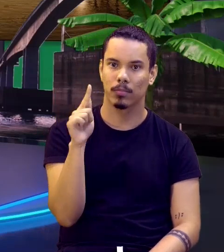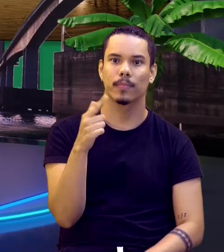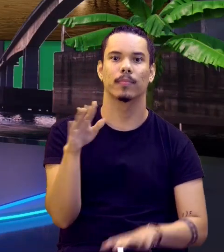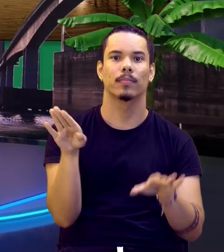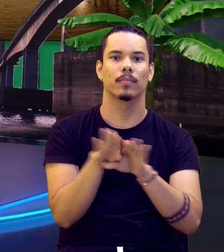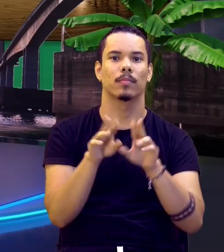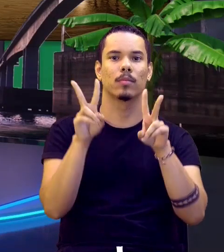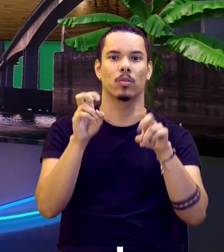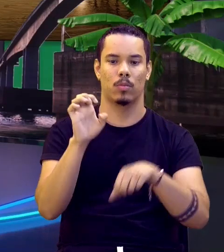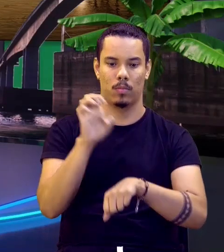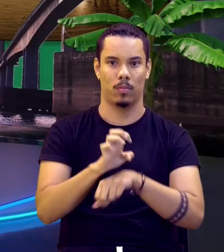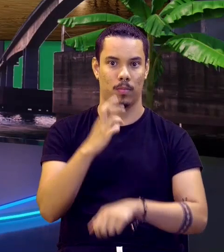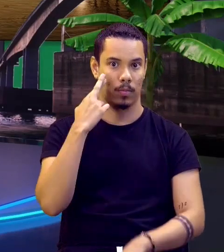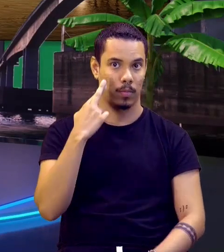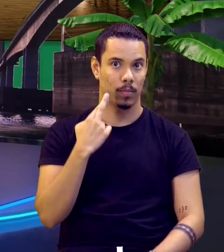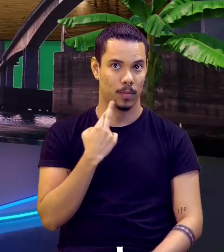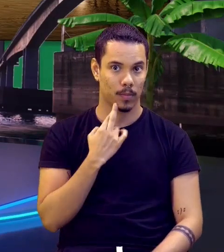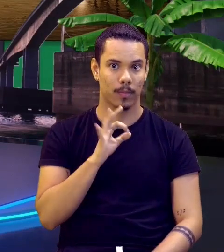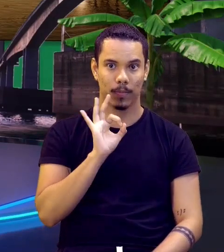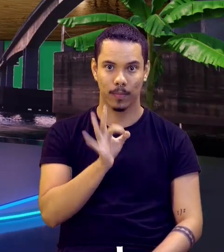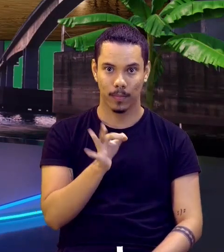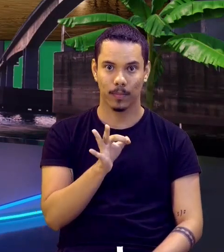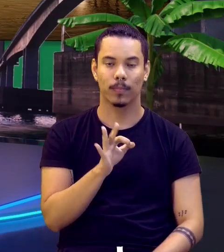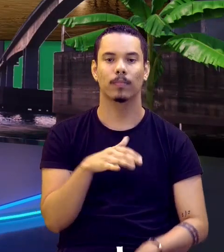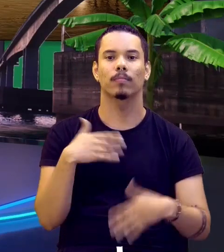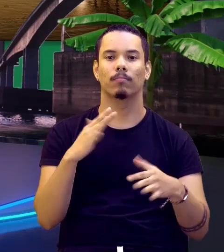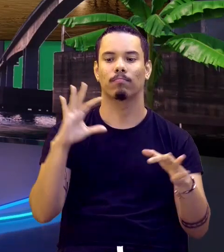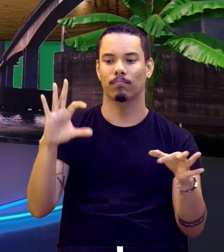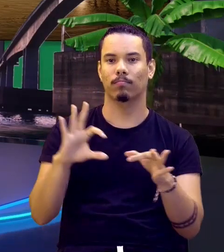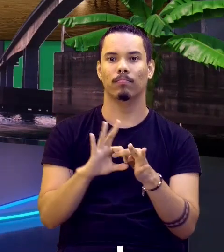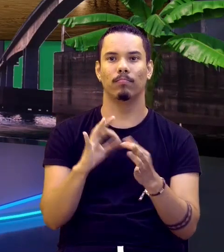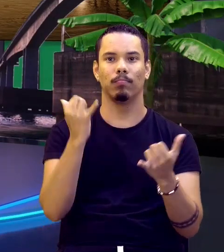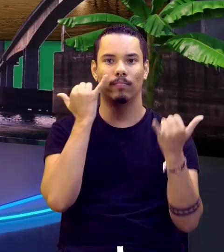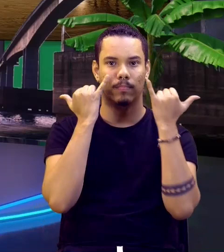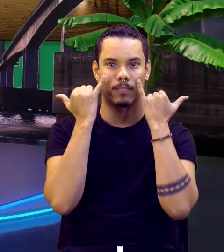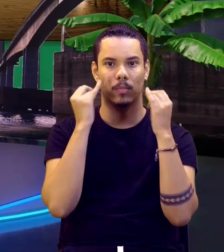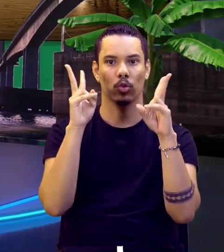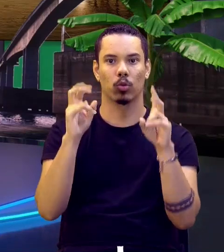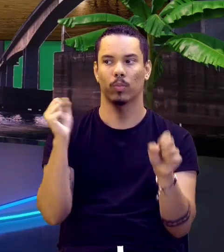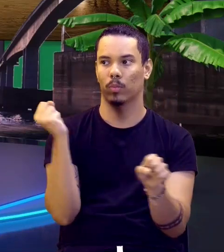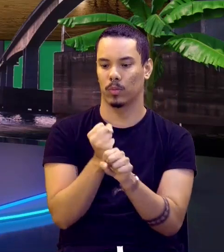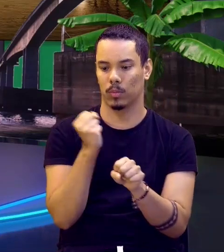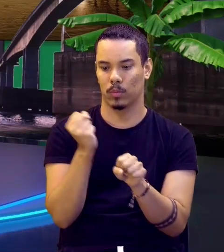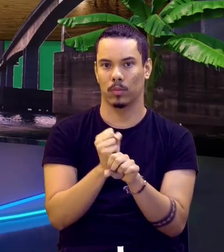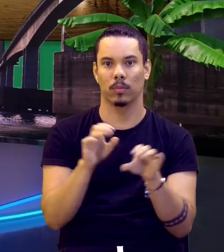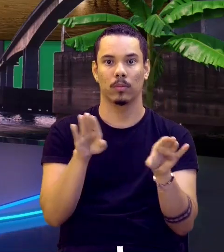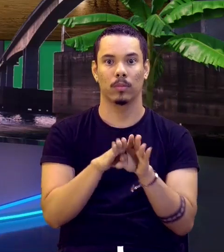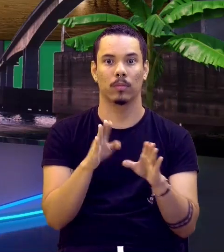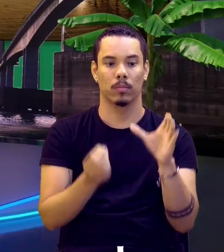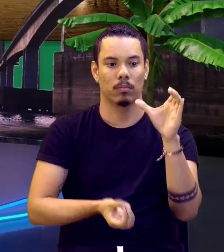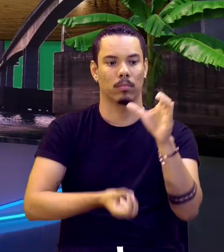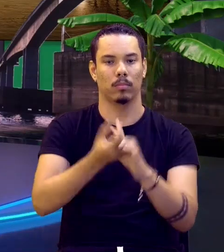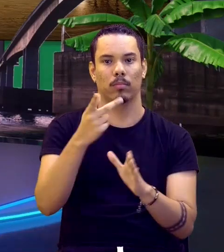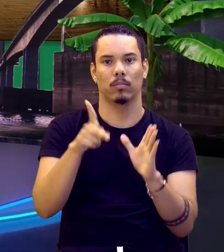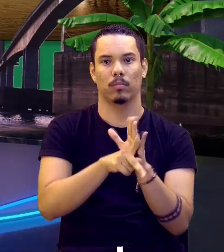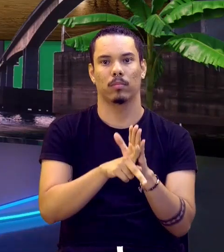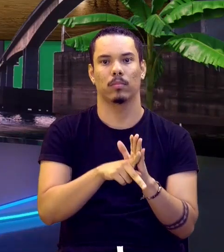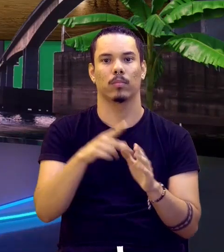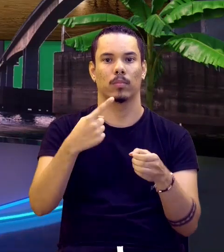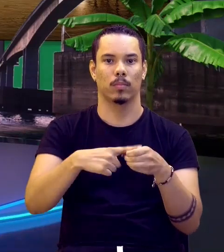estado de Rondônia. Linkamos informações sobre a construção, a formação de municípios de Porto